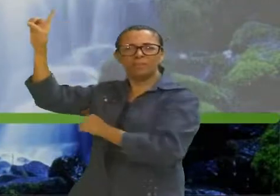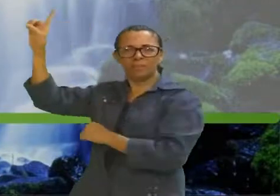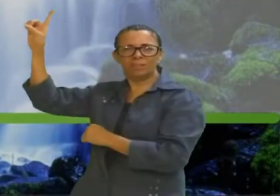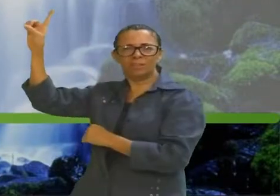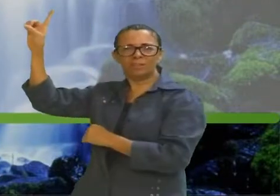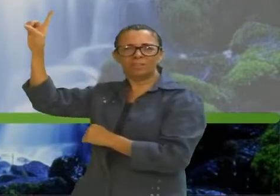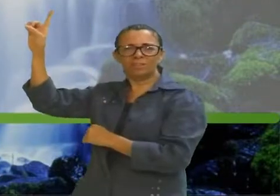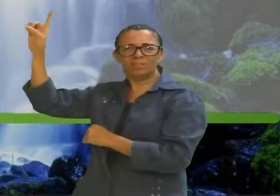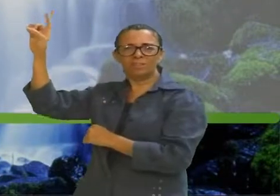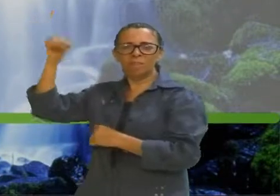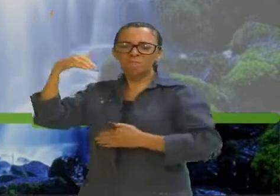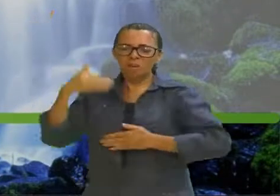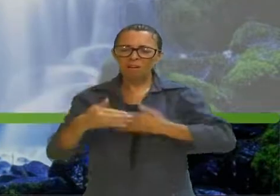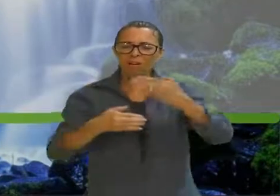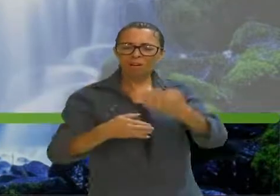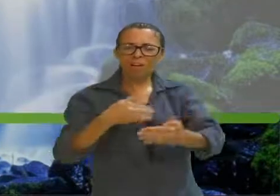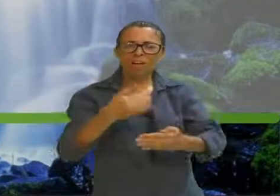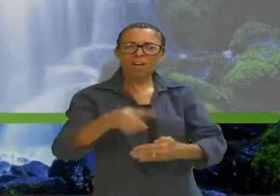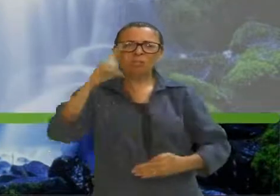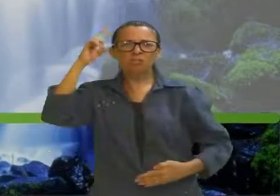melhorarmos espiritualmente.